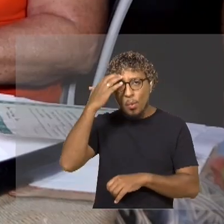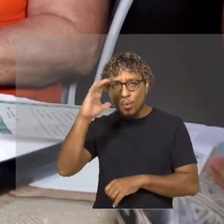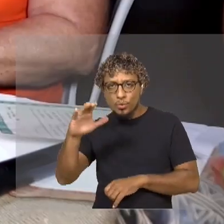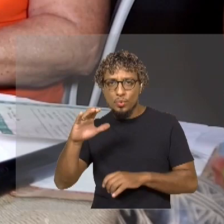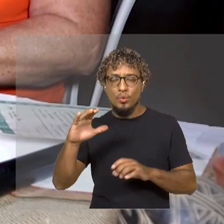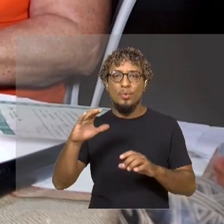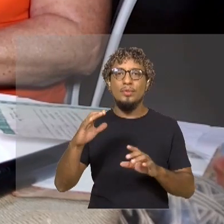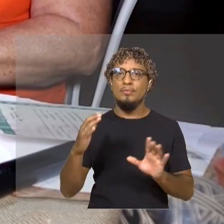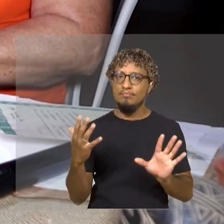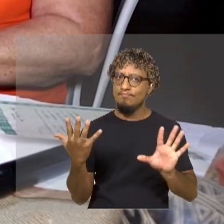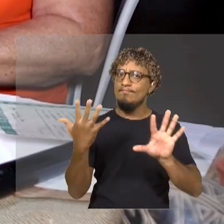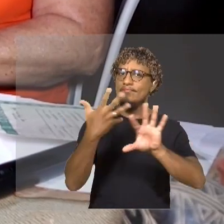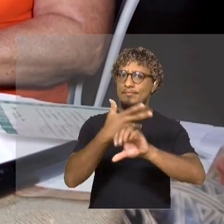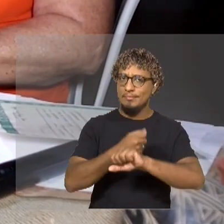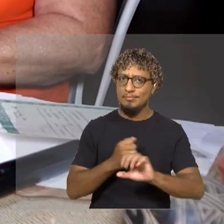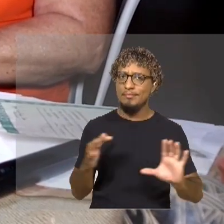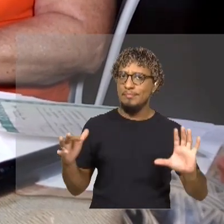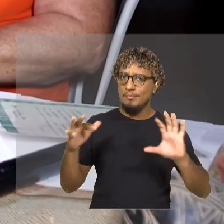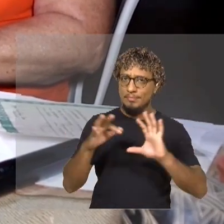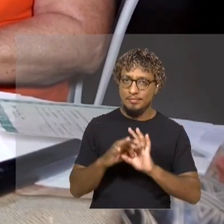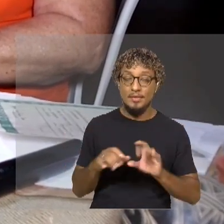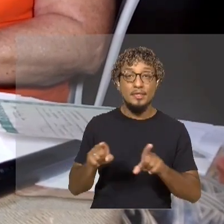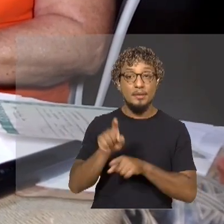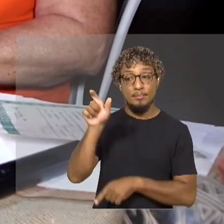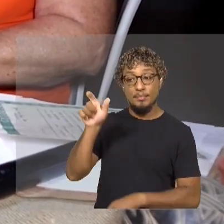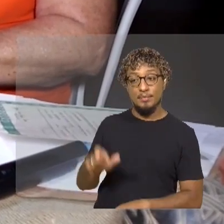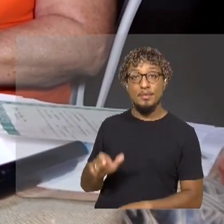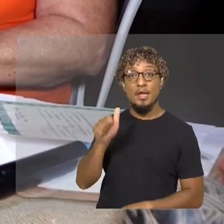Maranhão. Entre as formandas está a Maria